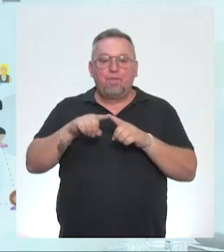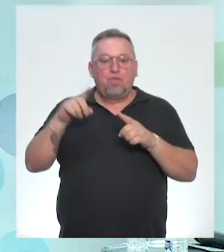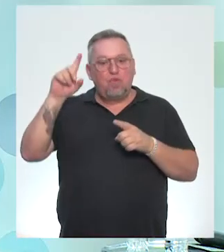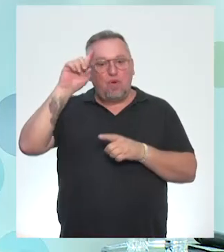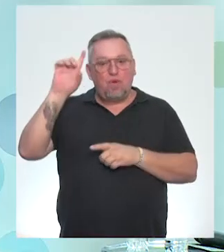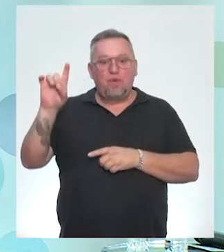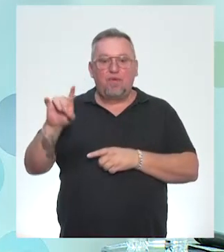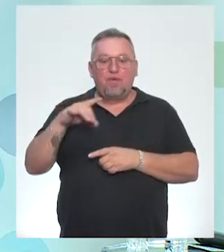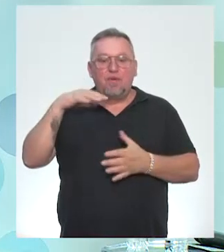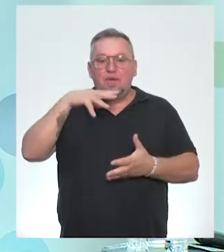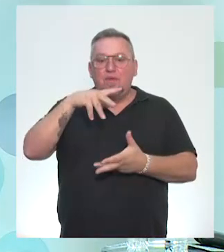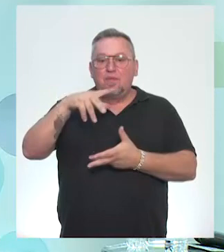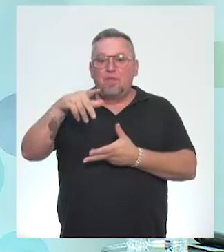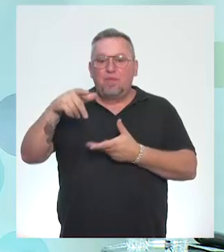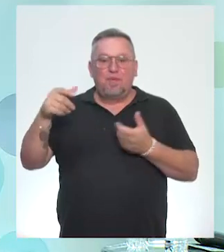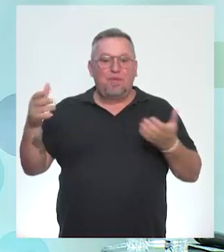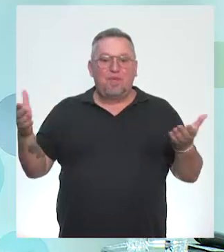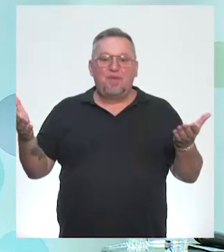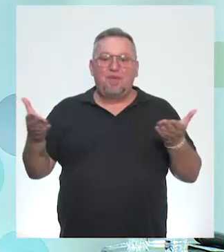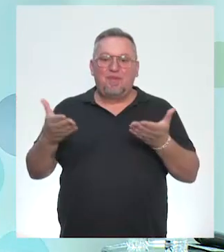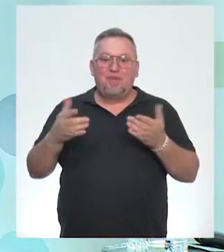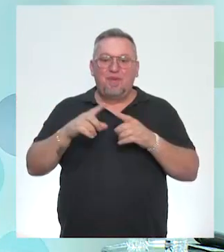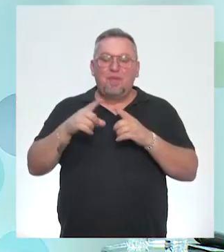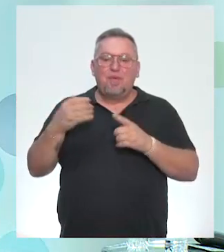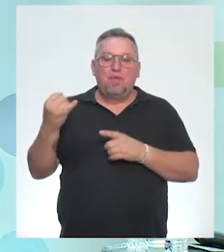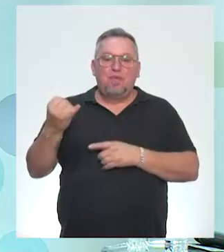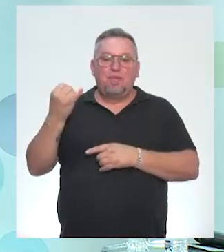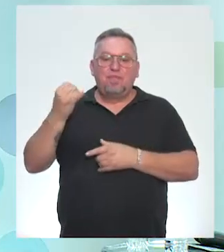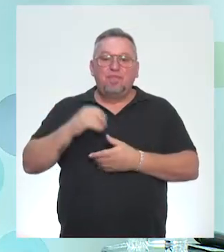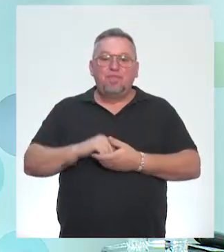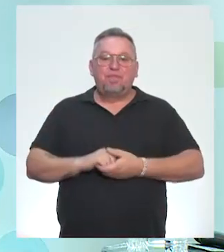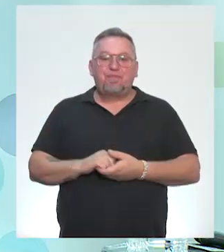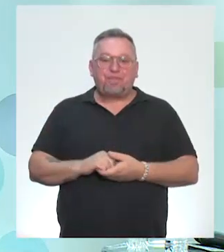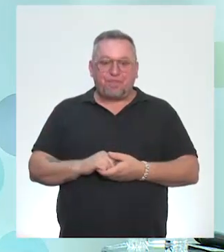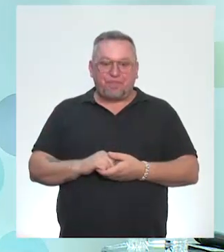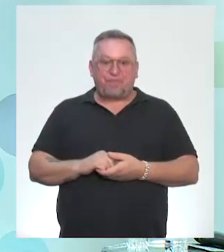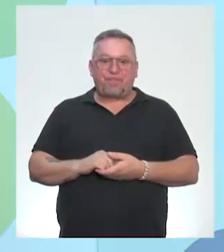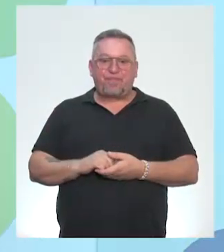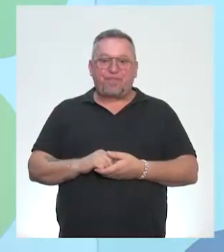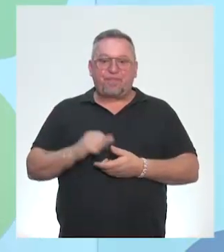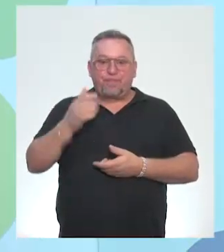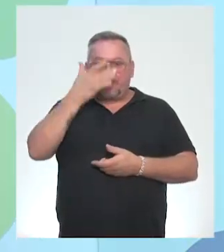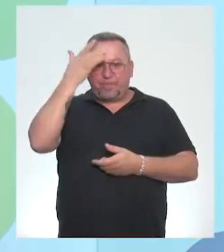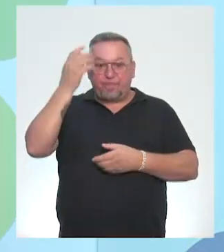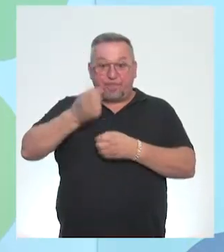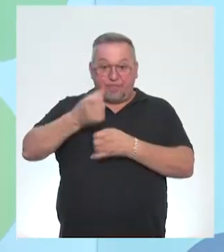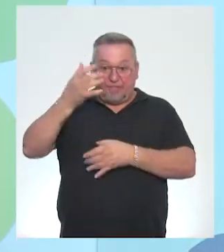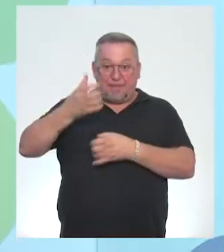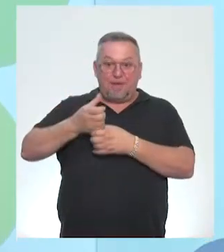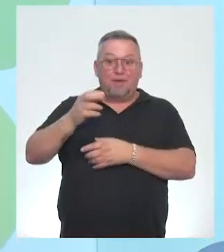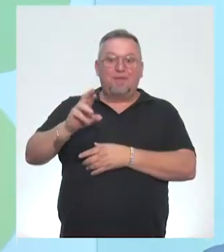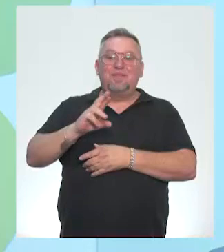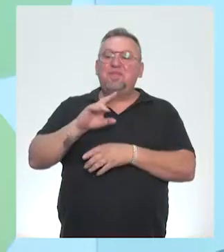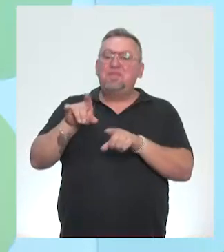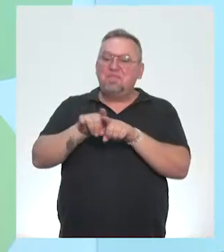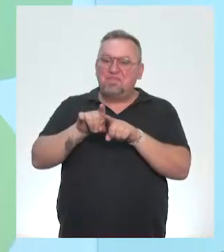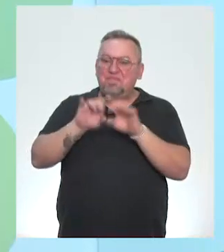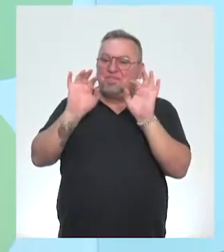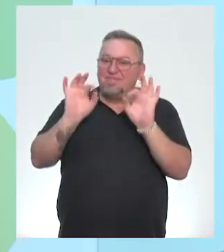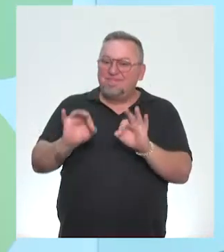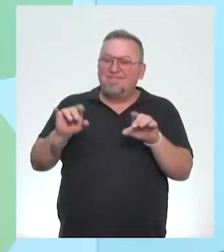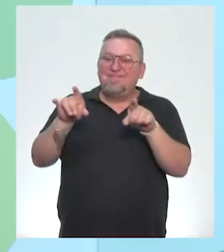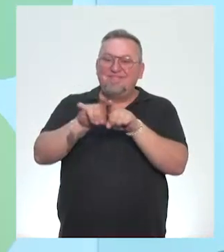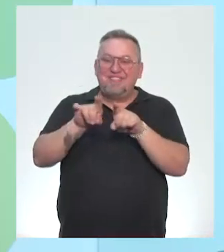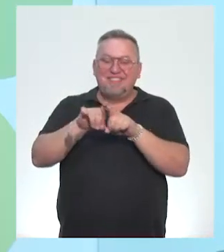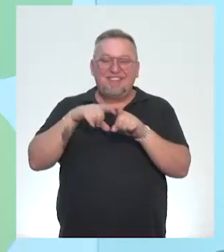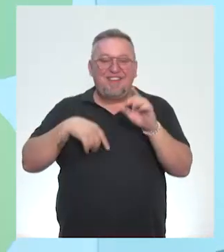esse mundo moderno é extremamente importante. É isso, tudo bem? O pessoal subiu aqui um monte de respostas, as respostas certas, tá certo? É